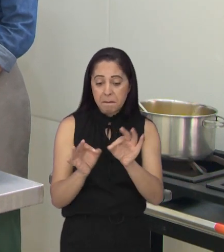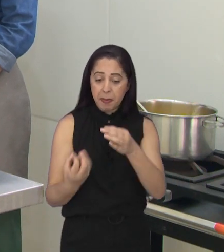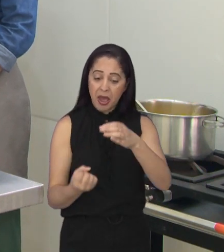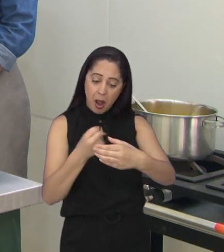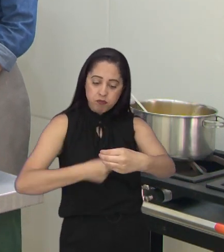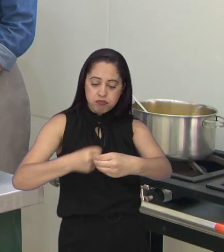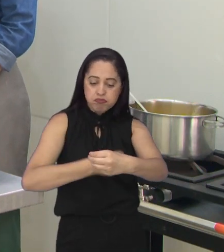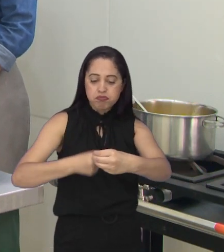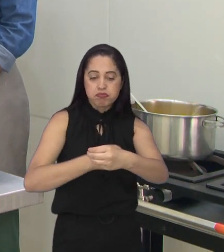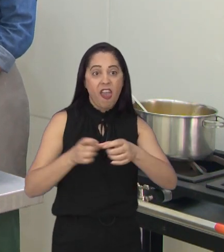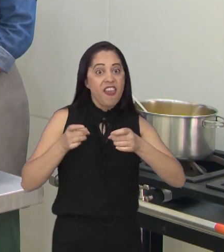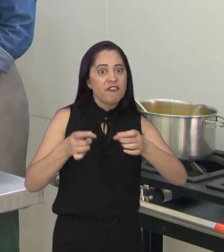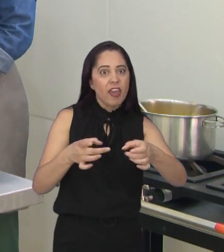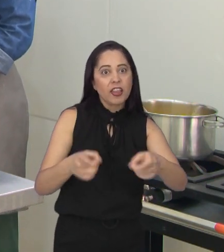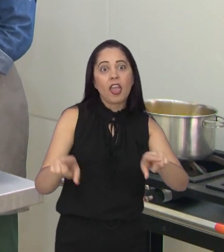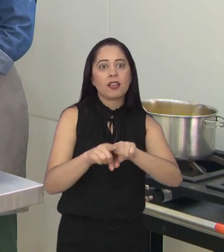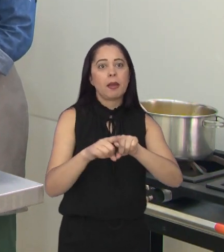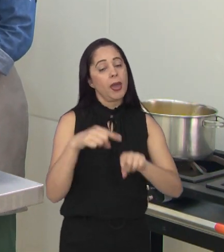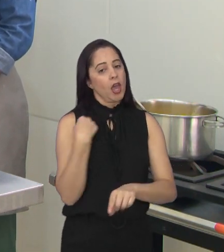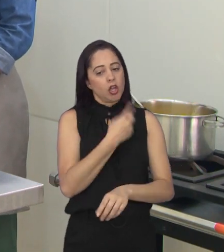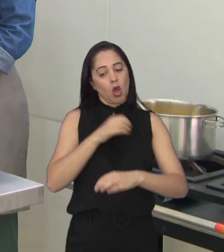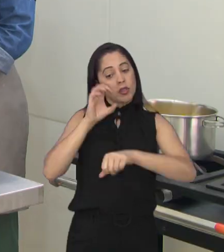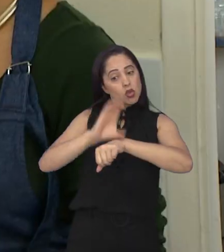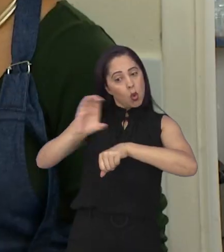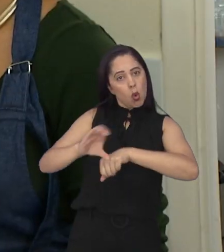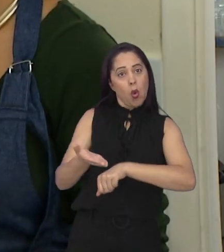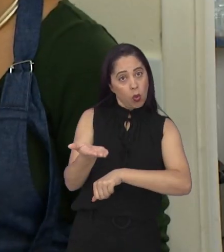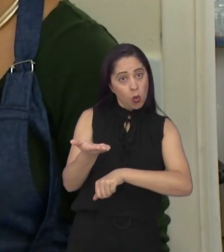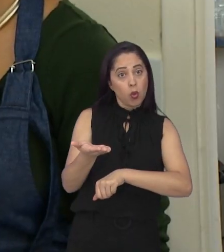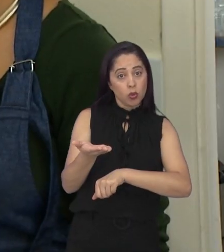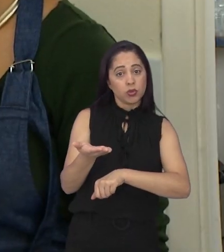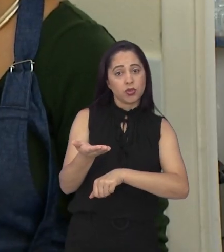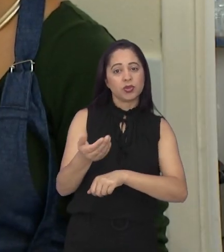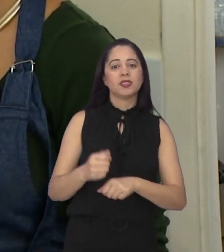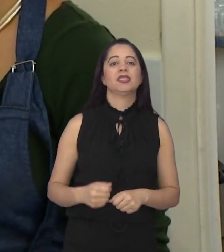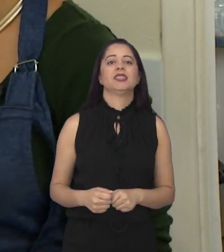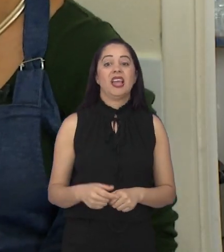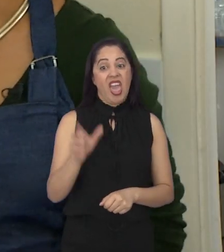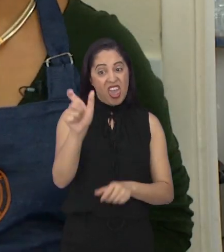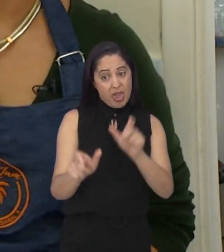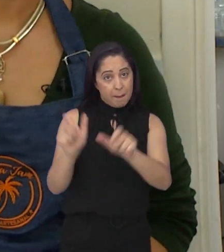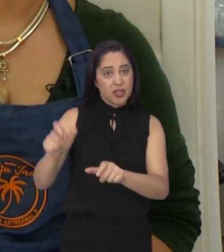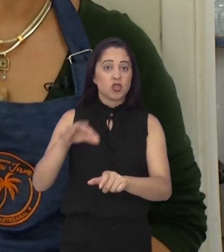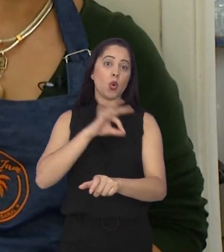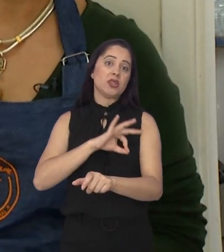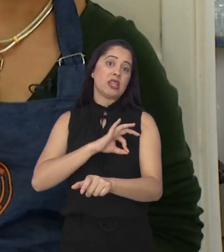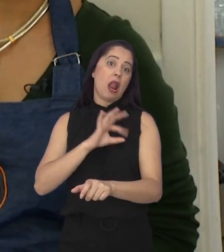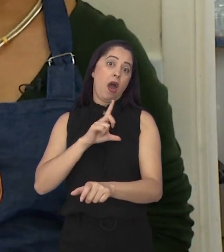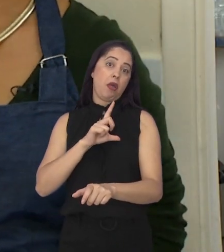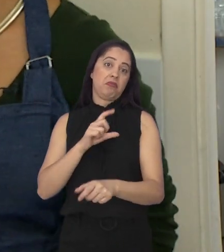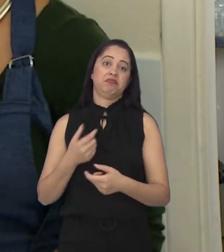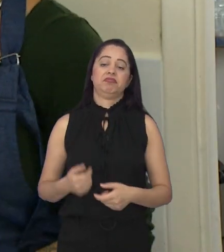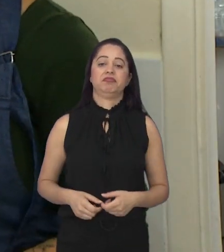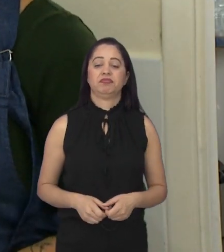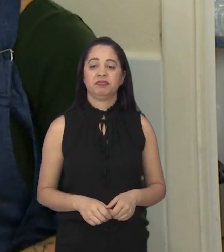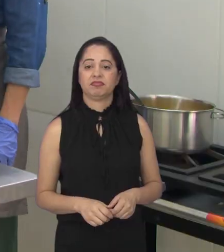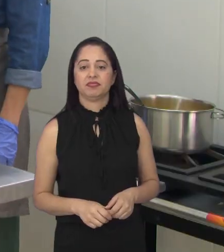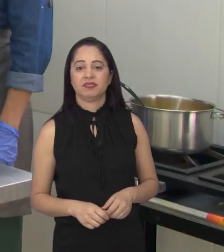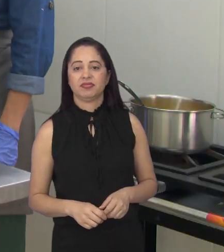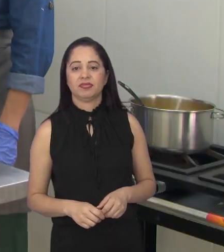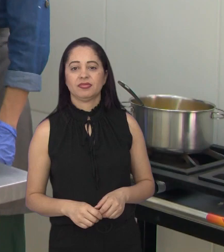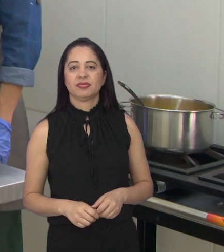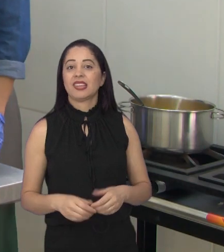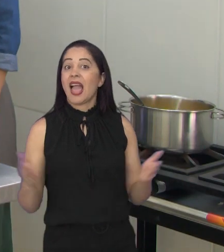casa, ela produzir em casa e fazer a venda na rua, para os seus amigos, e assim conseguir garantir uma renda extra aí no final do